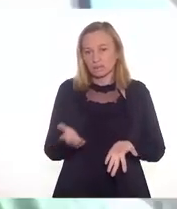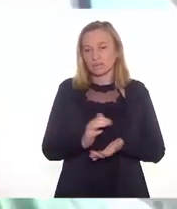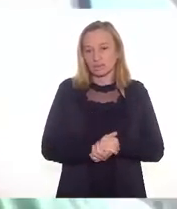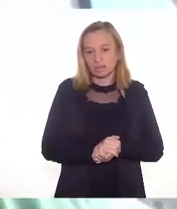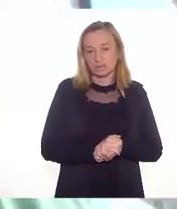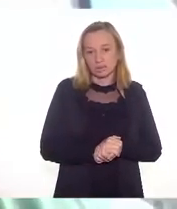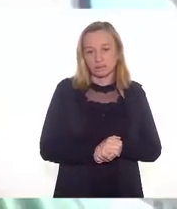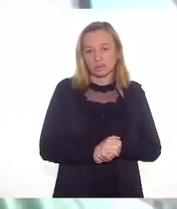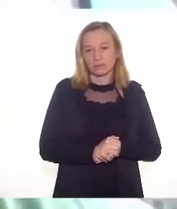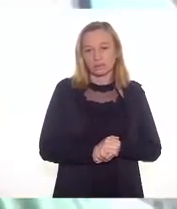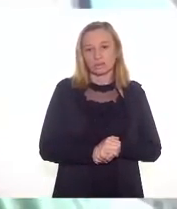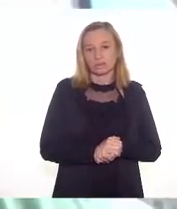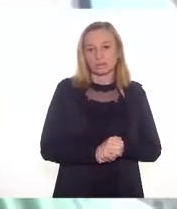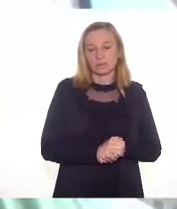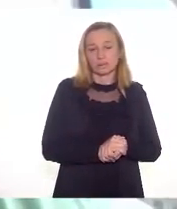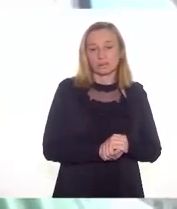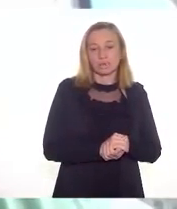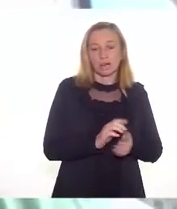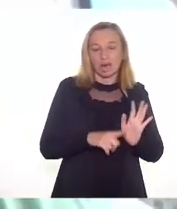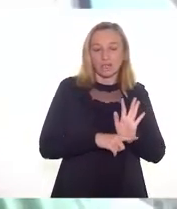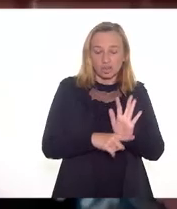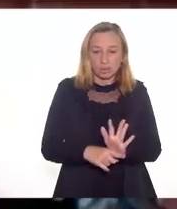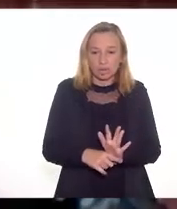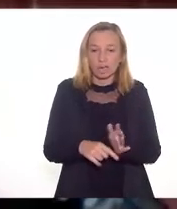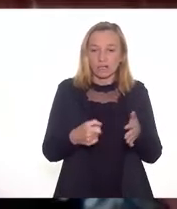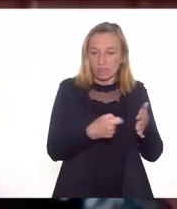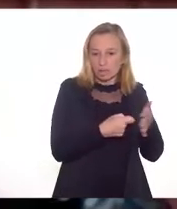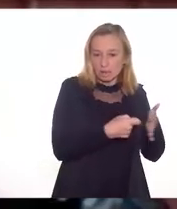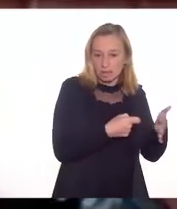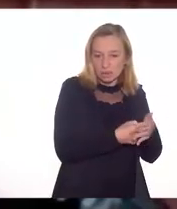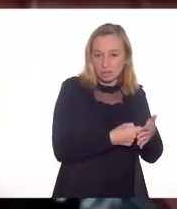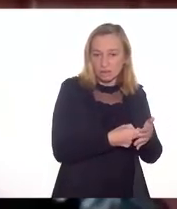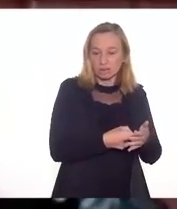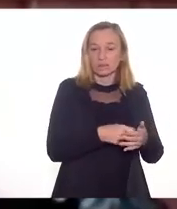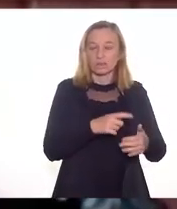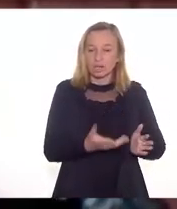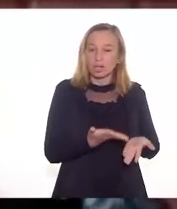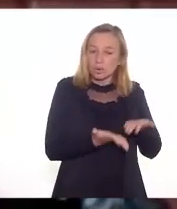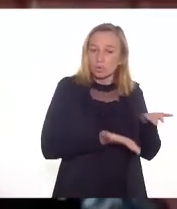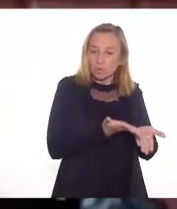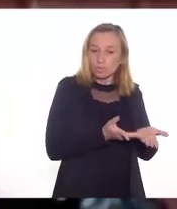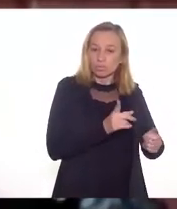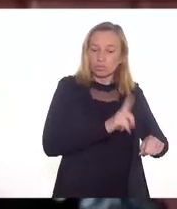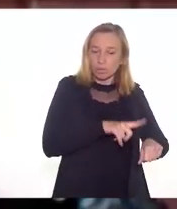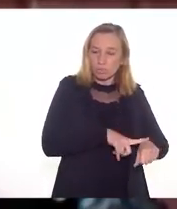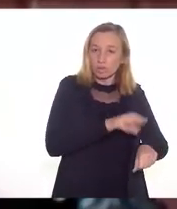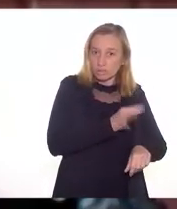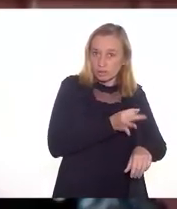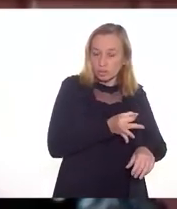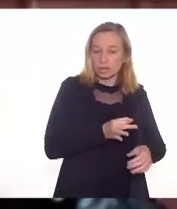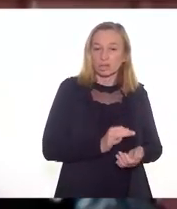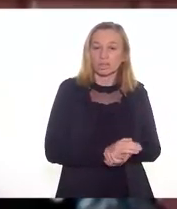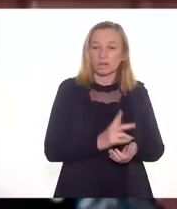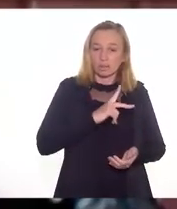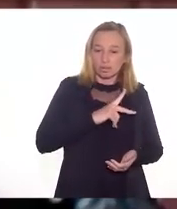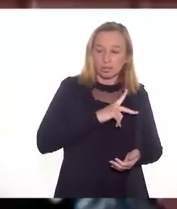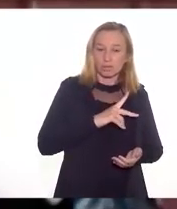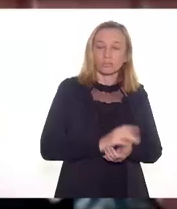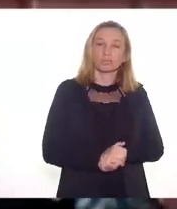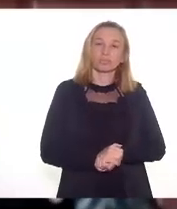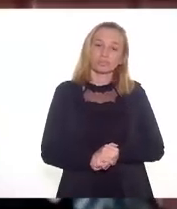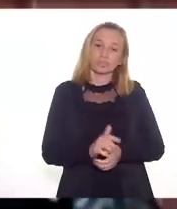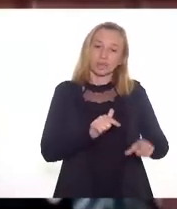a receptora das denúncias e que dê o tratamento devido a partir das suas próprias